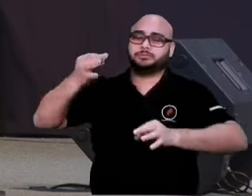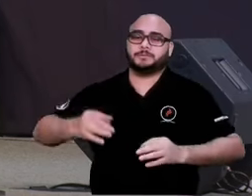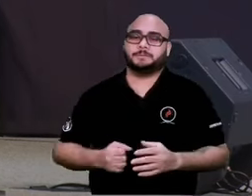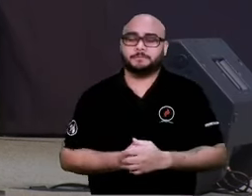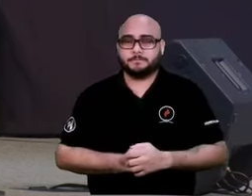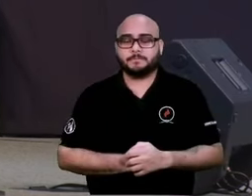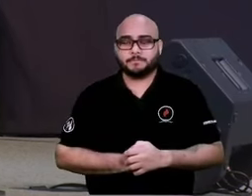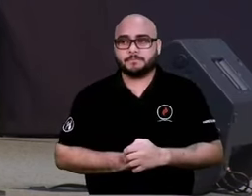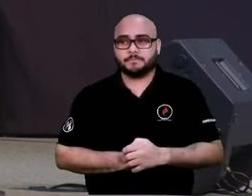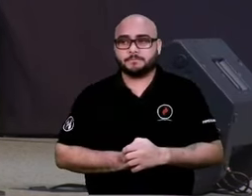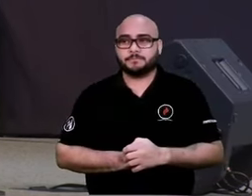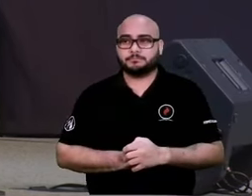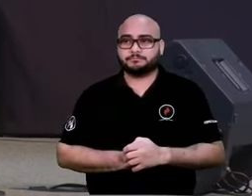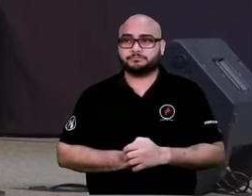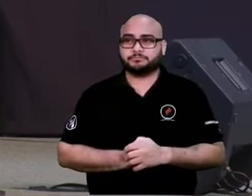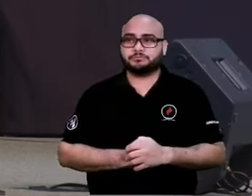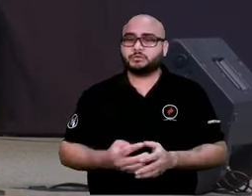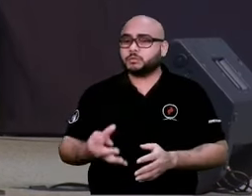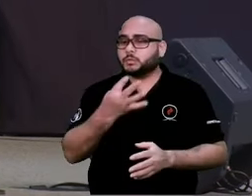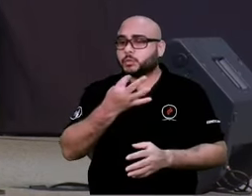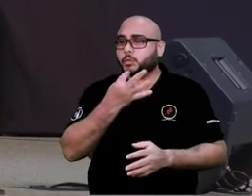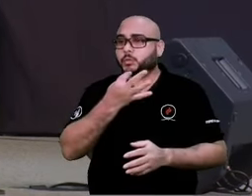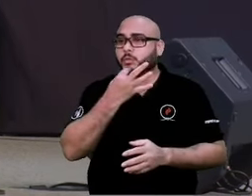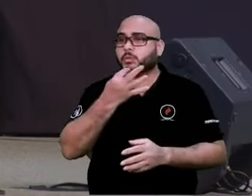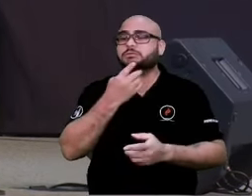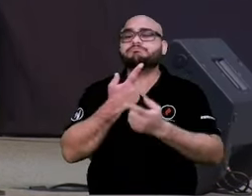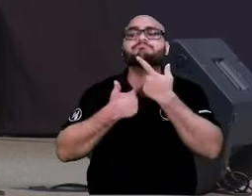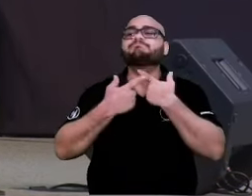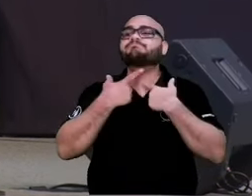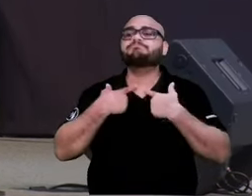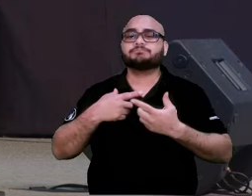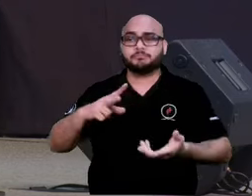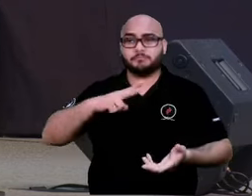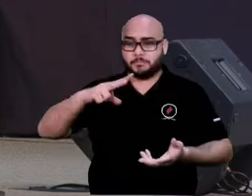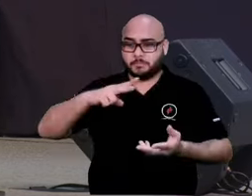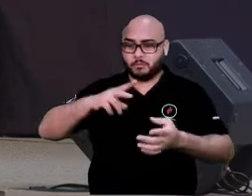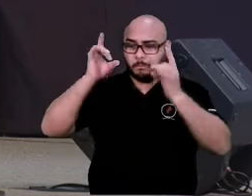Você consegue abrir mão da tua vontade e entregar o resultado na mão dele?